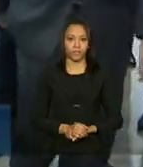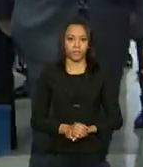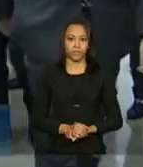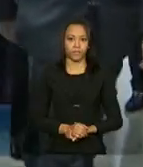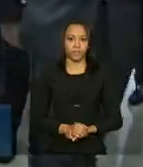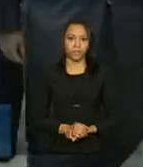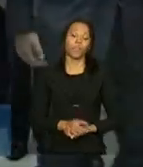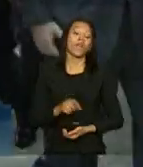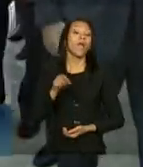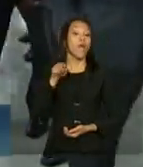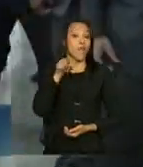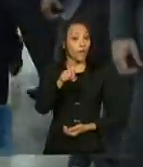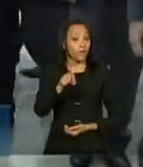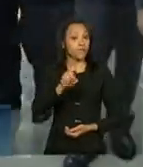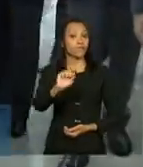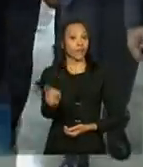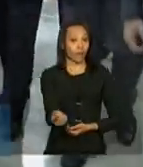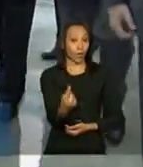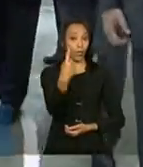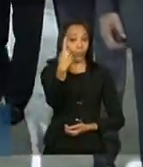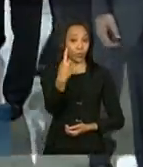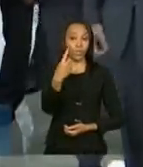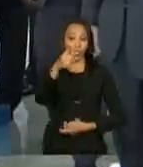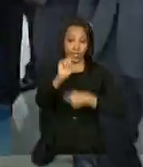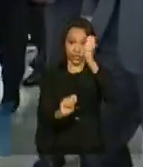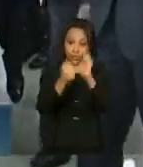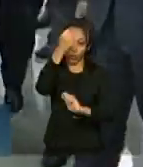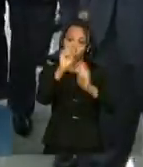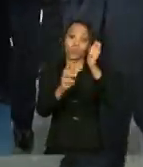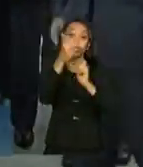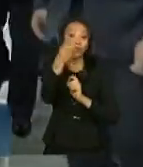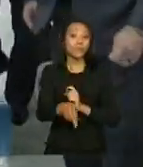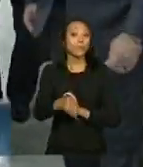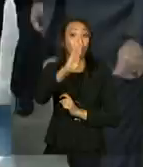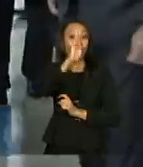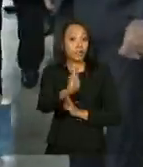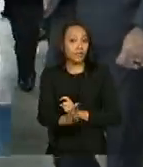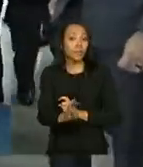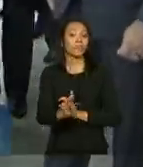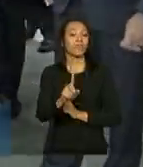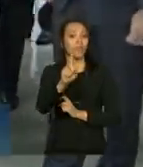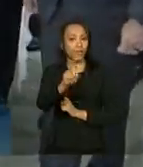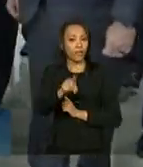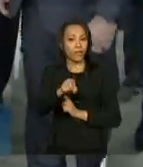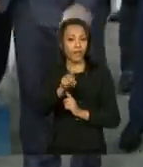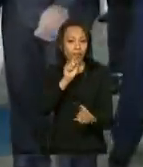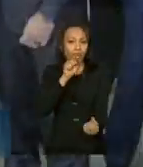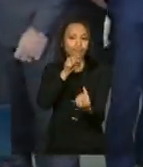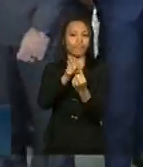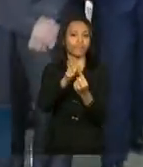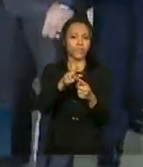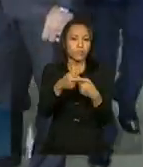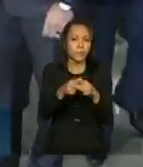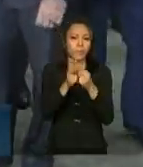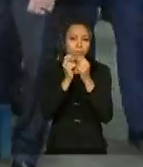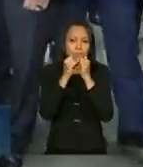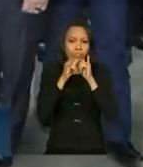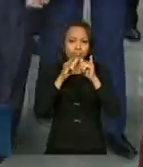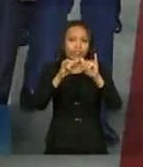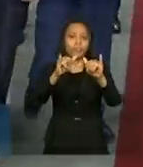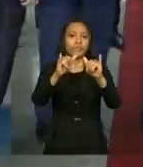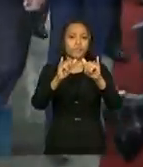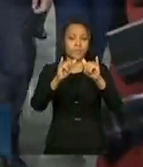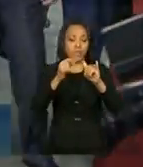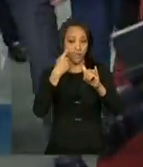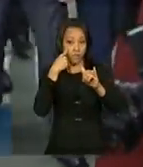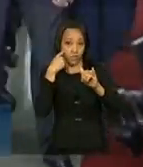Essa é a única indústria brasileira com fabricação no Brasil desse tipo de transformador, que são esses transformadores